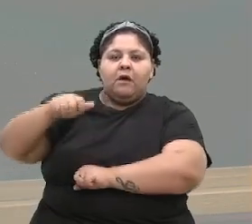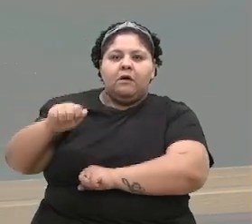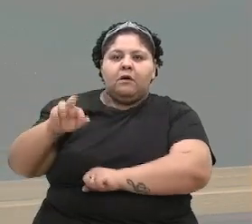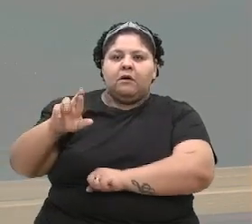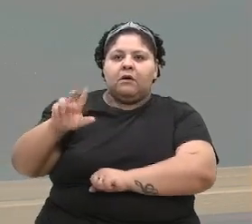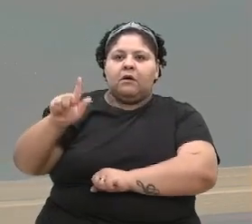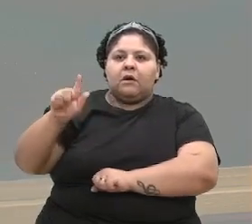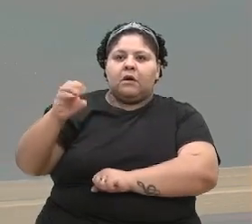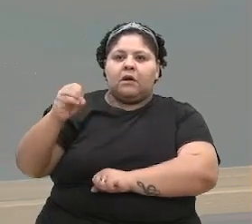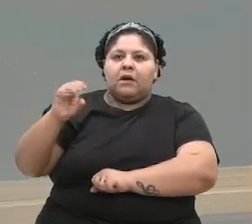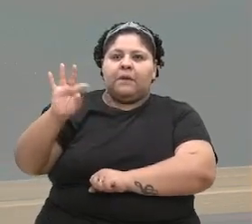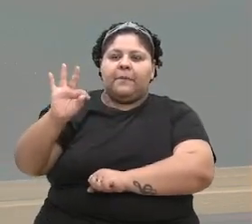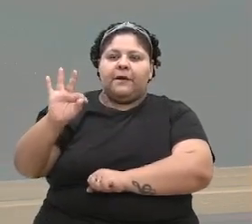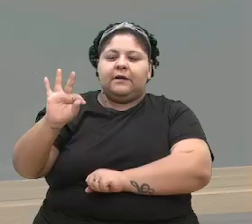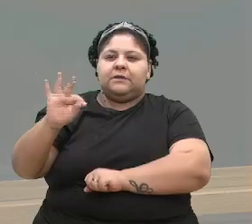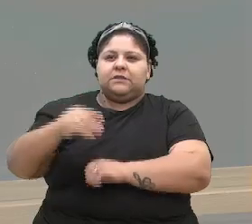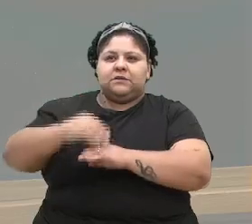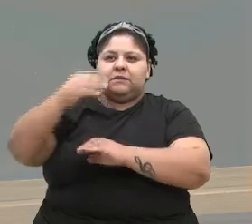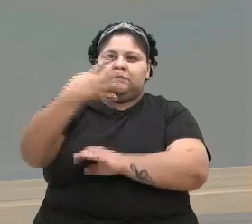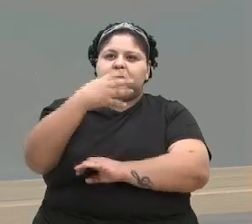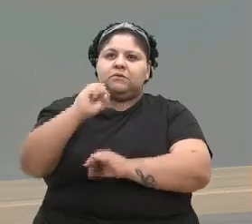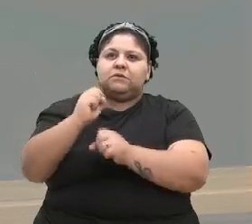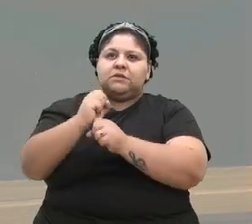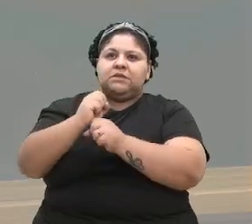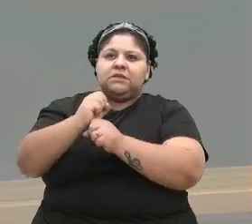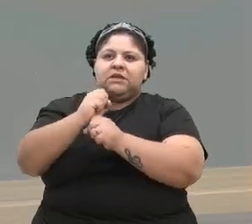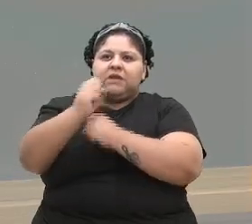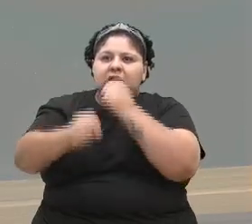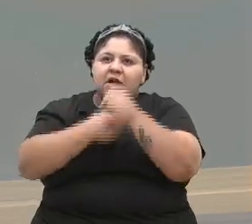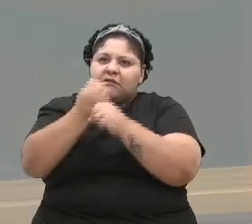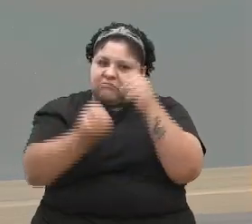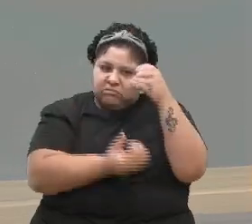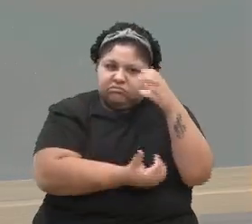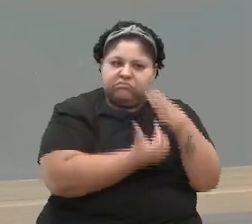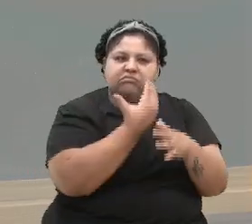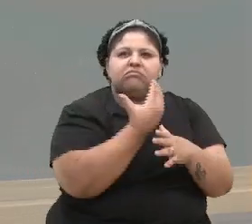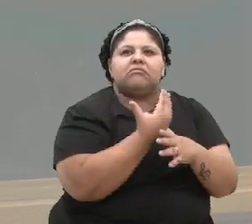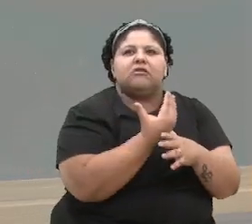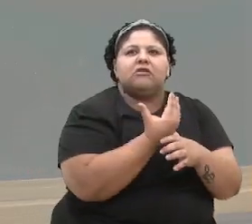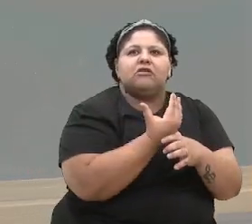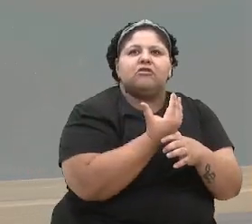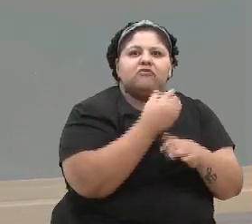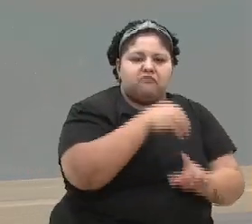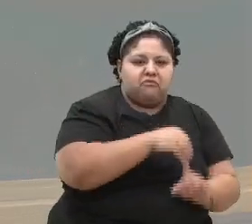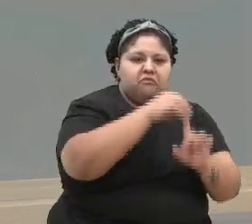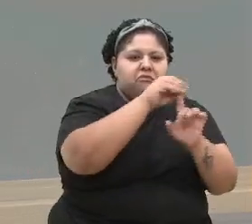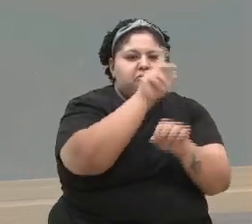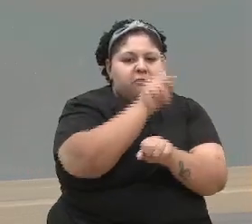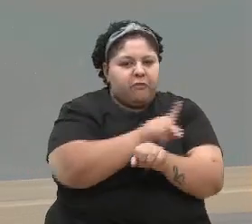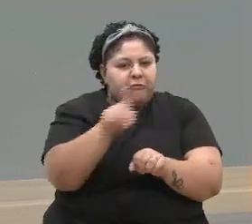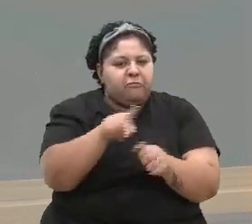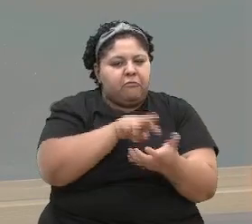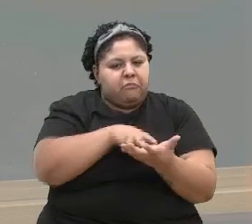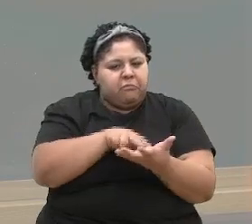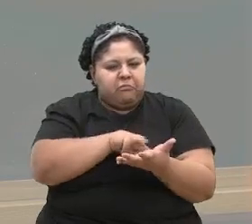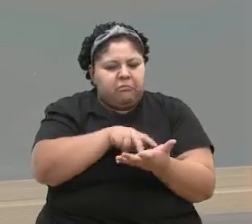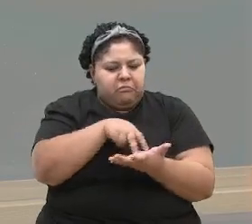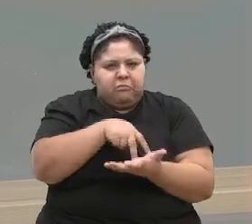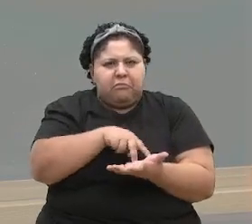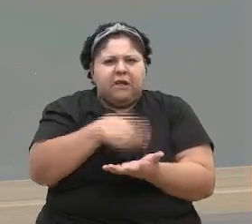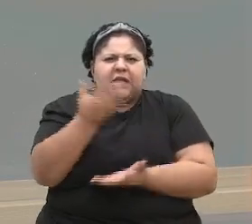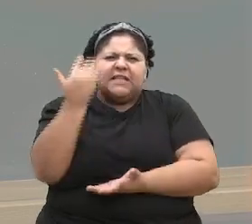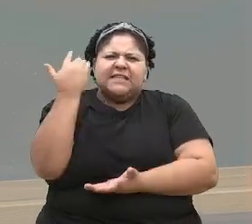mais de 40 anos, fundada por ela, foi coreógrafa, professora desde